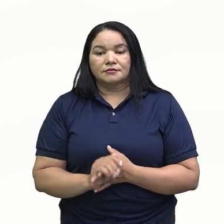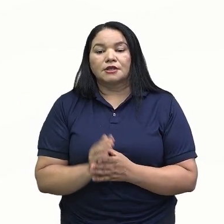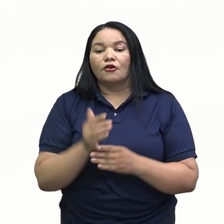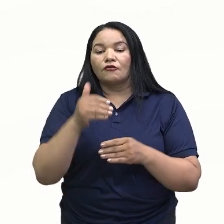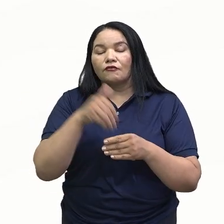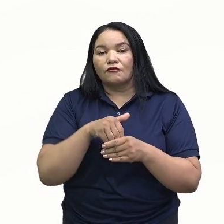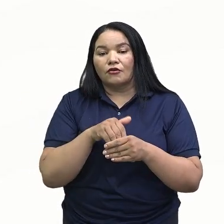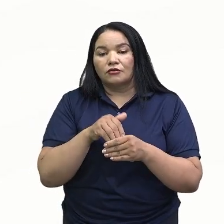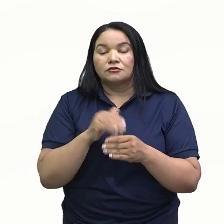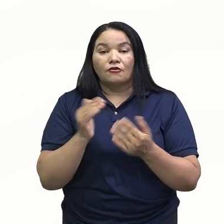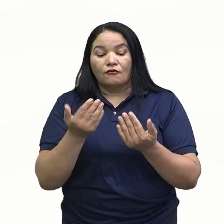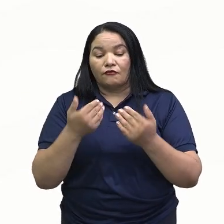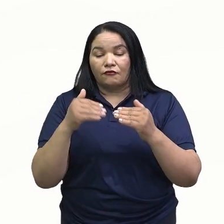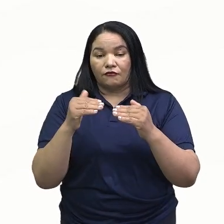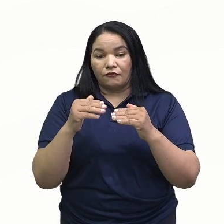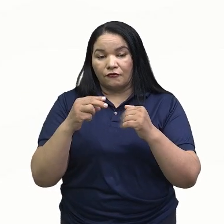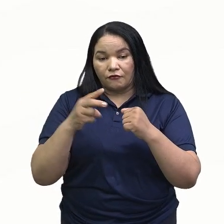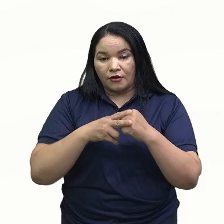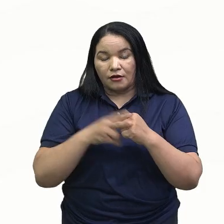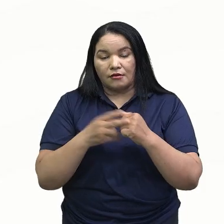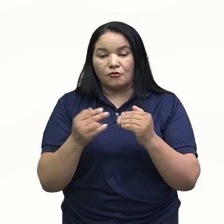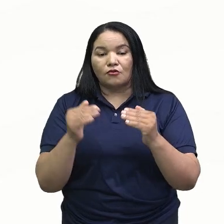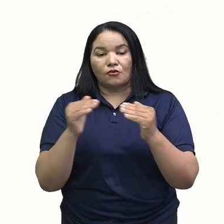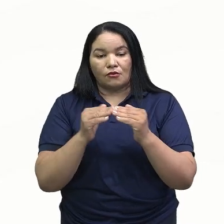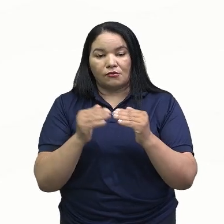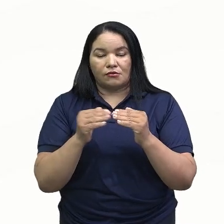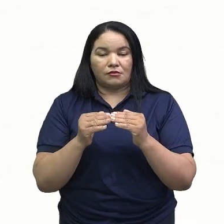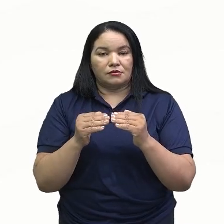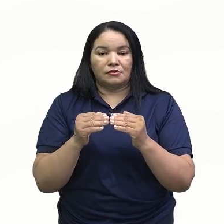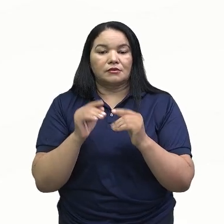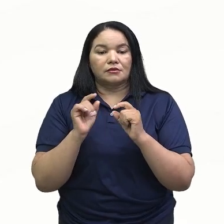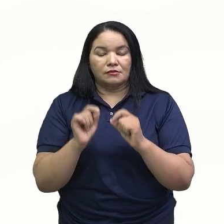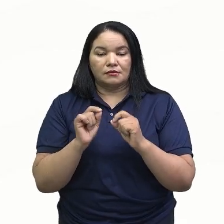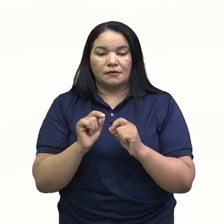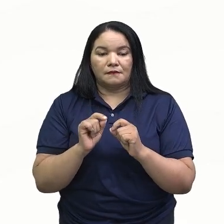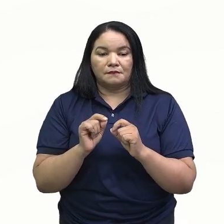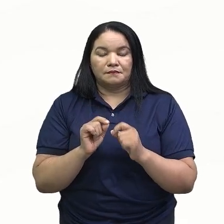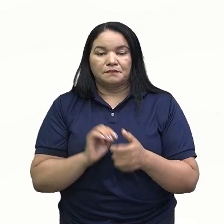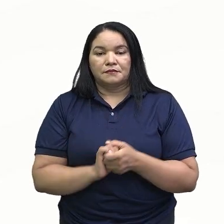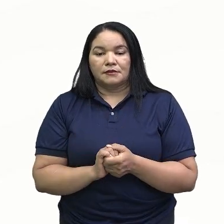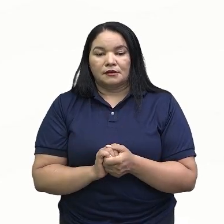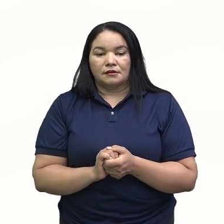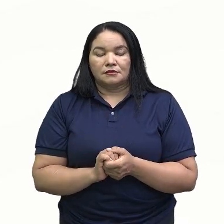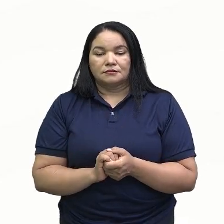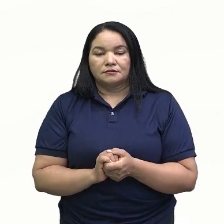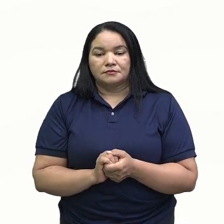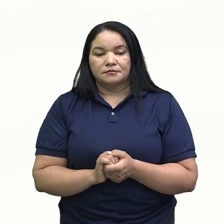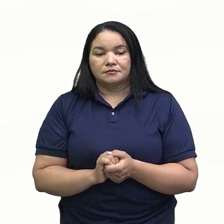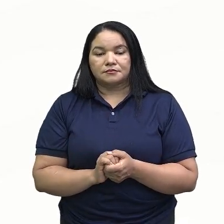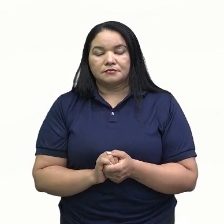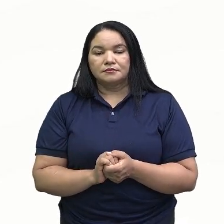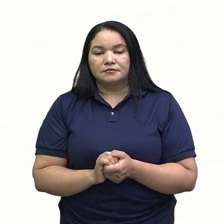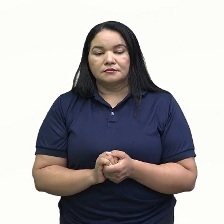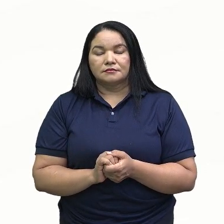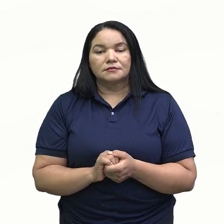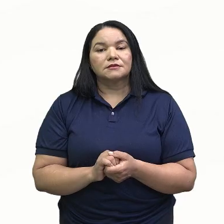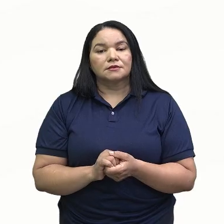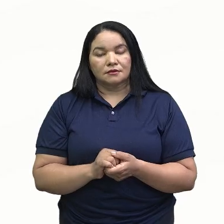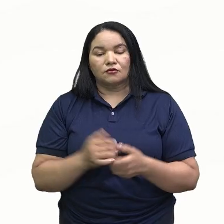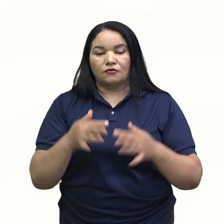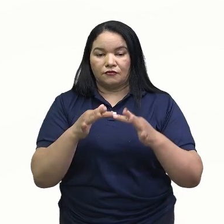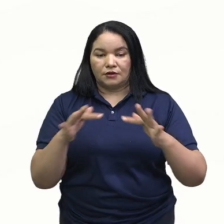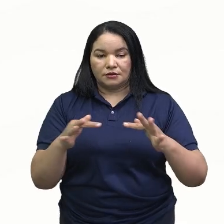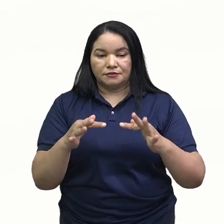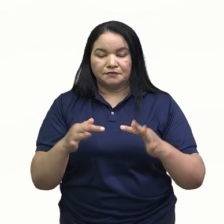o verbo está concordando com, né, a nossa expressão partitiva. A mesma coisa aqui, ó.